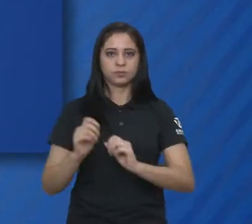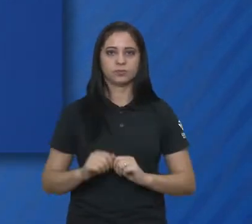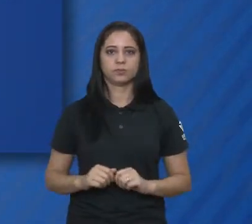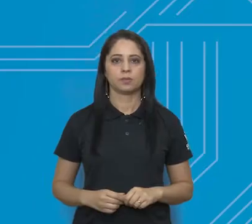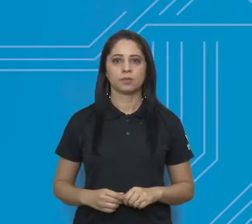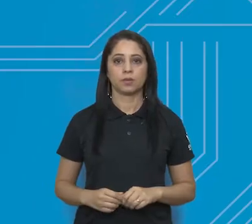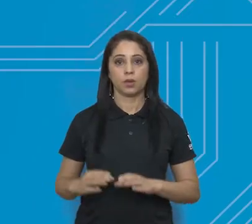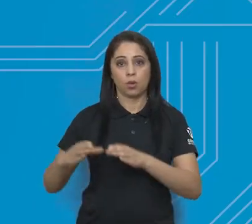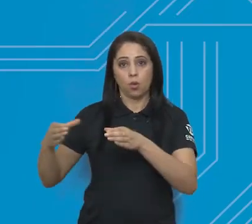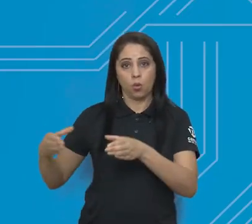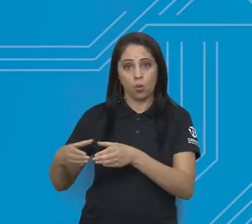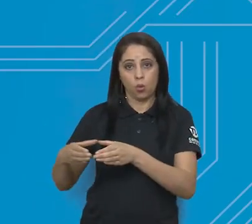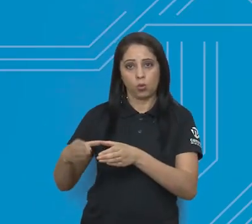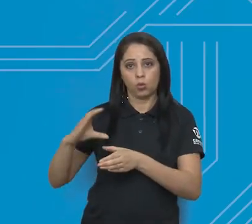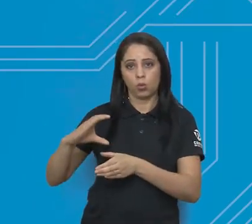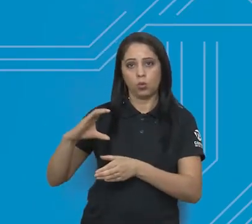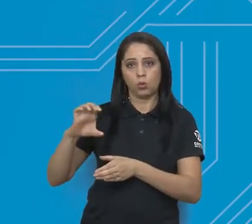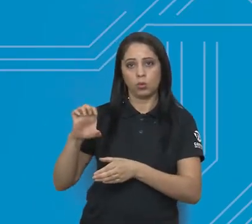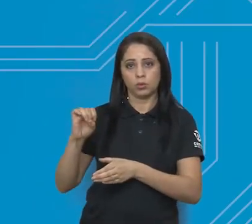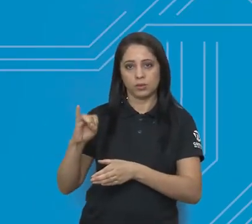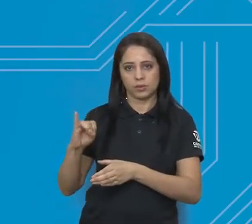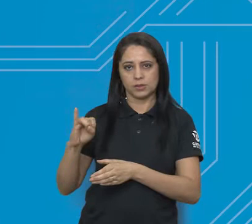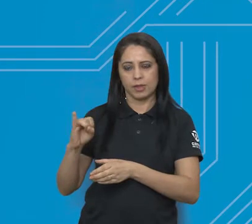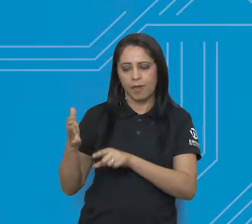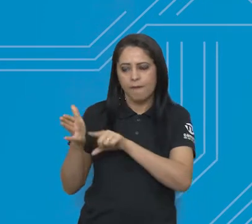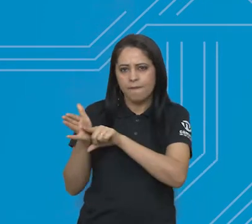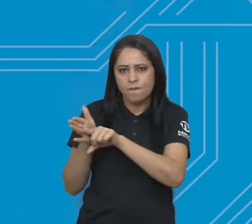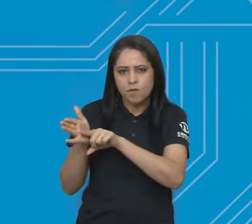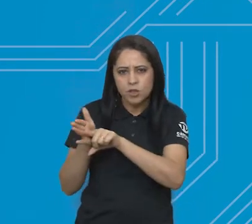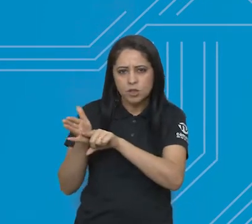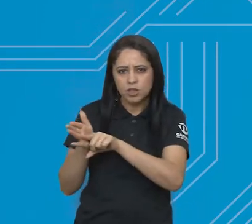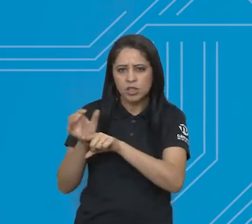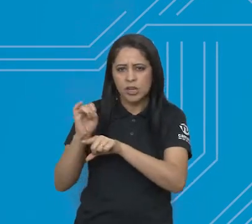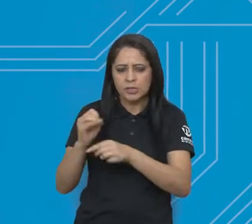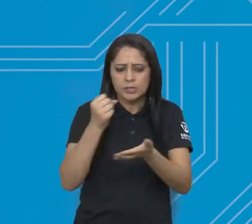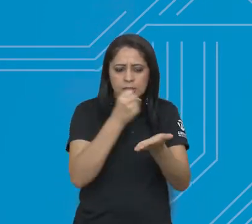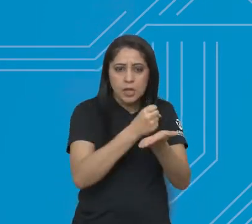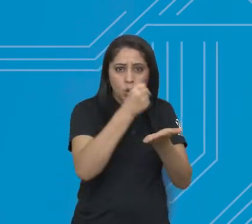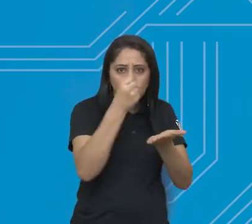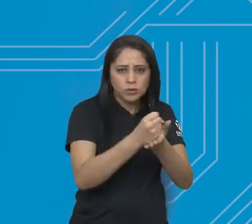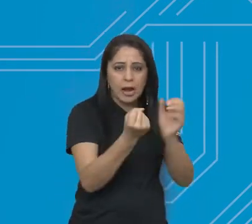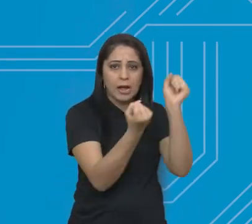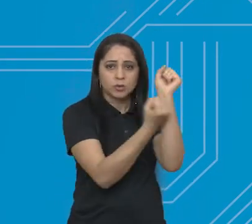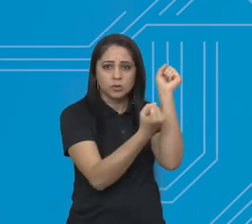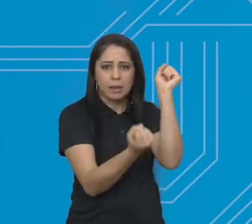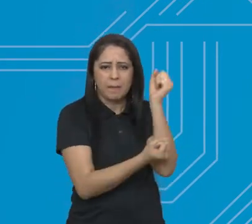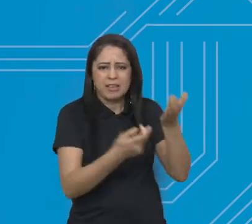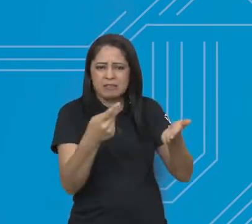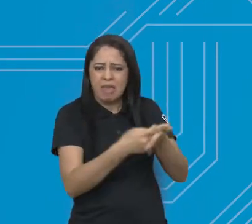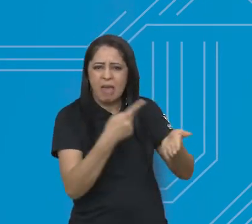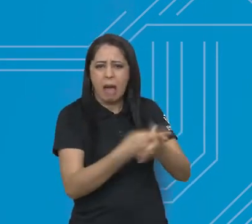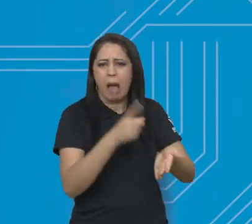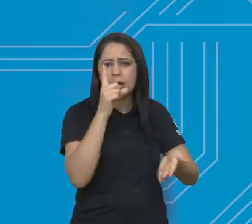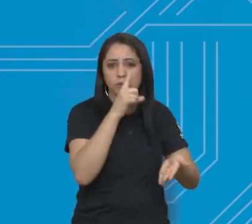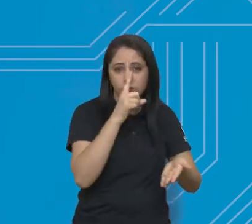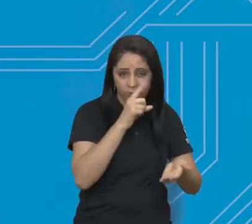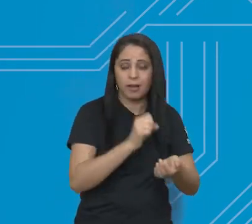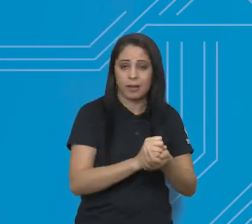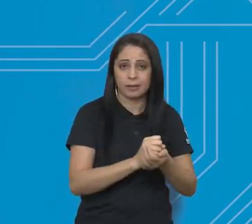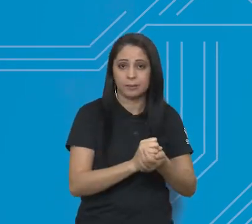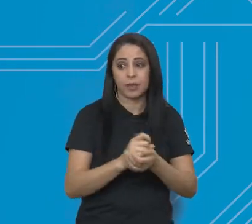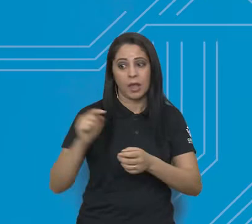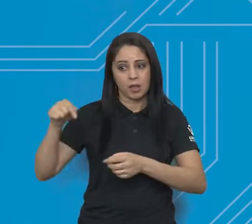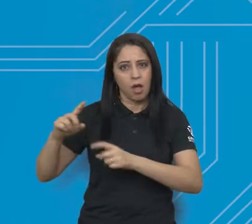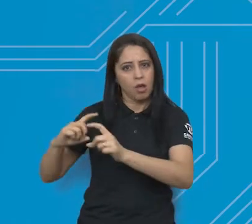YouTube. A SEI da Sabesp, que está investigando possíveis falhas no contrato de serviço firmado entre a concessionária e o